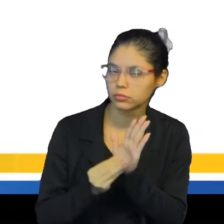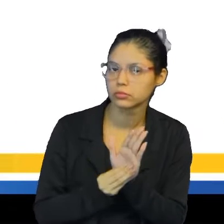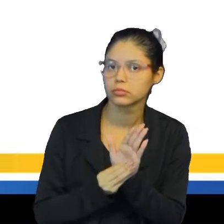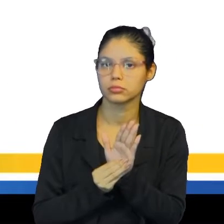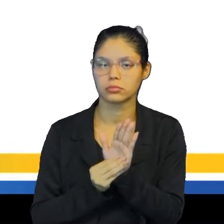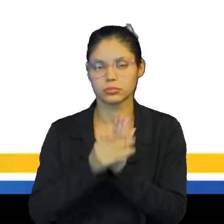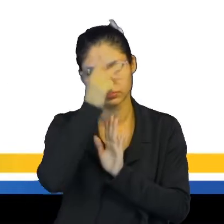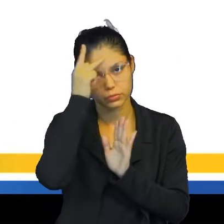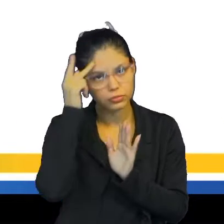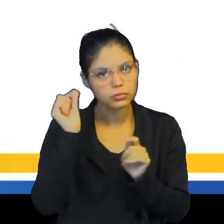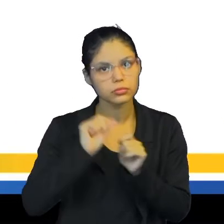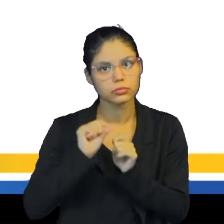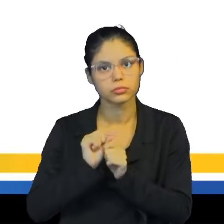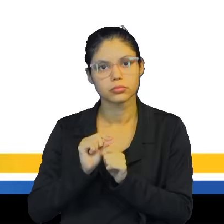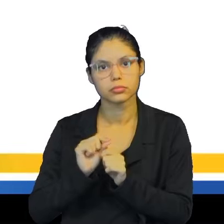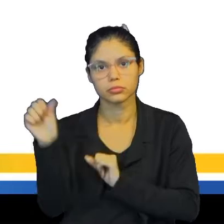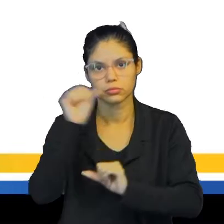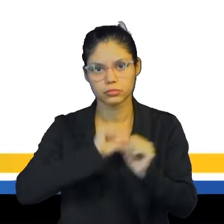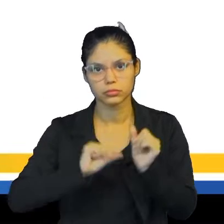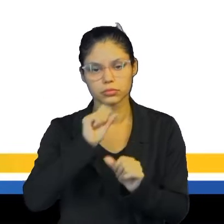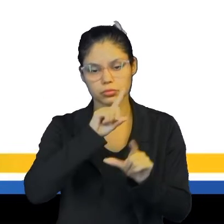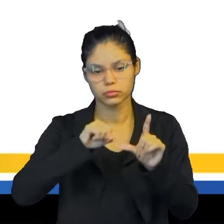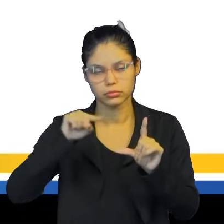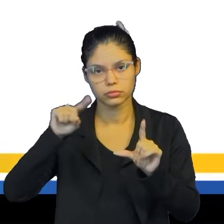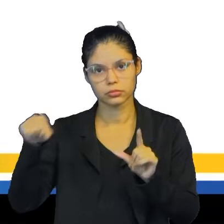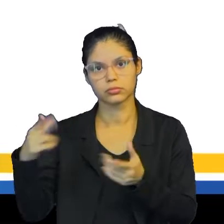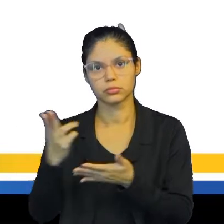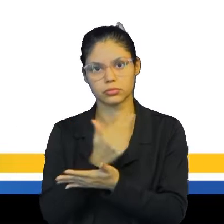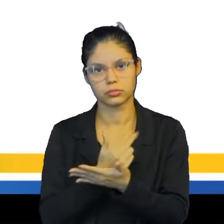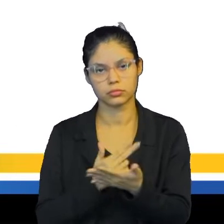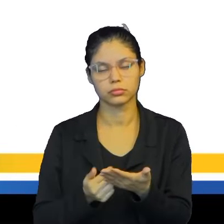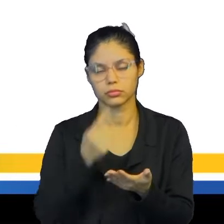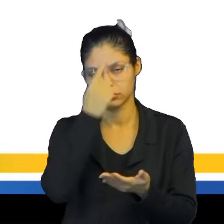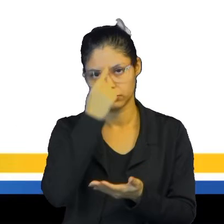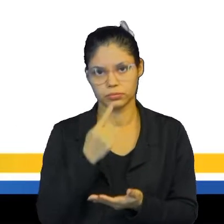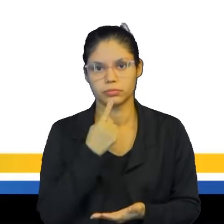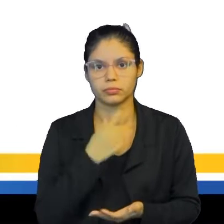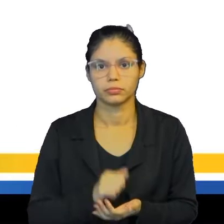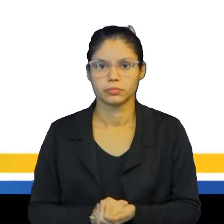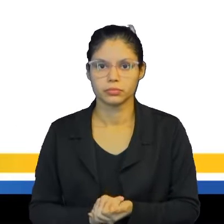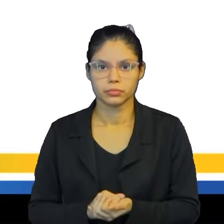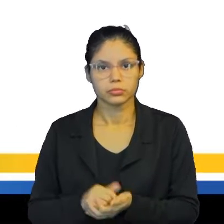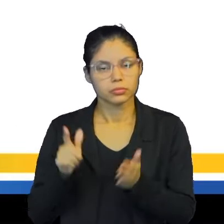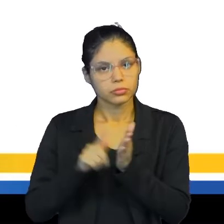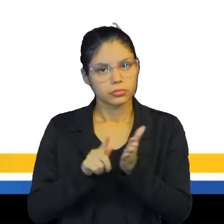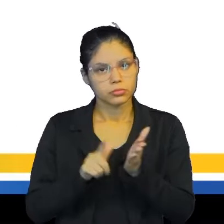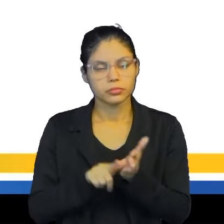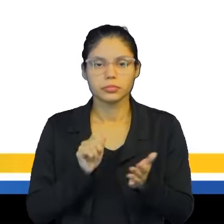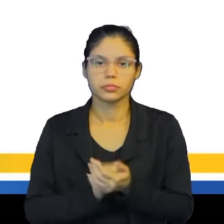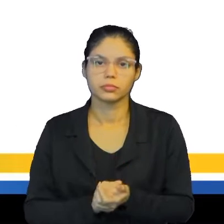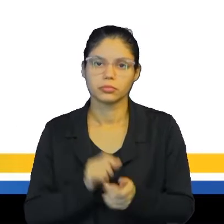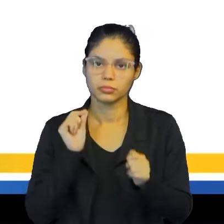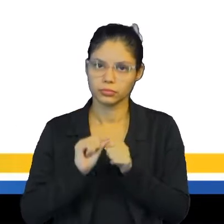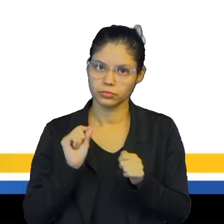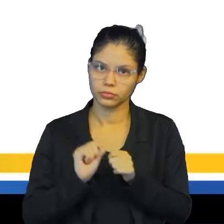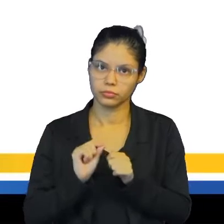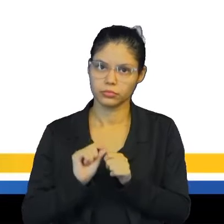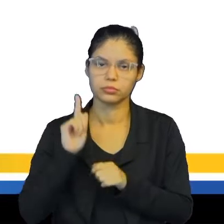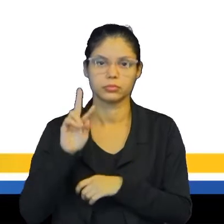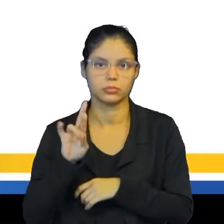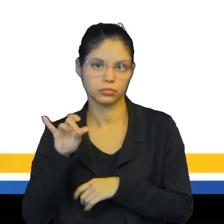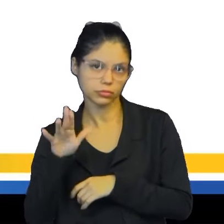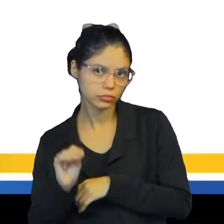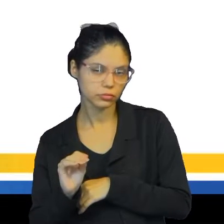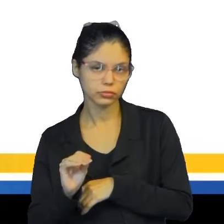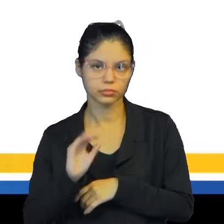o modelista faz uma transposição gráfica do desenho, ou figura, ou peça para o papel, em função da